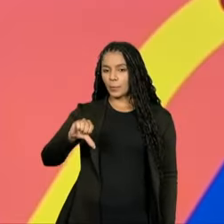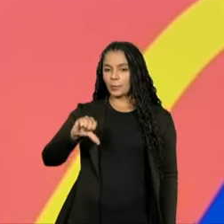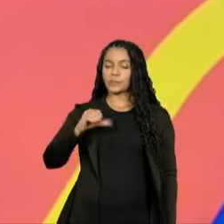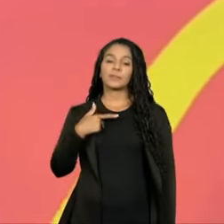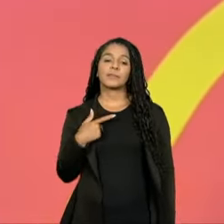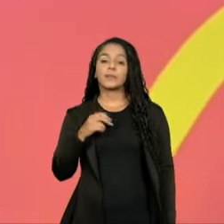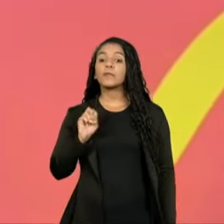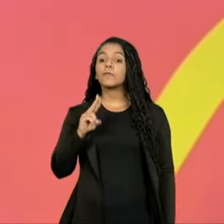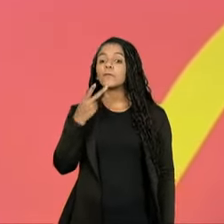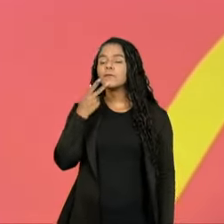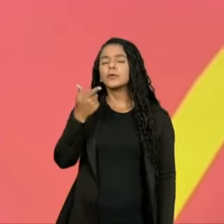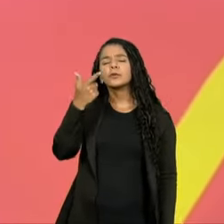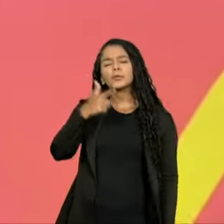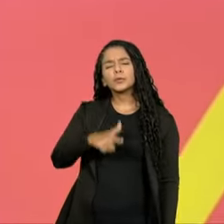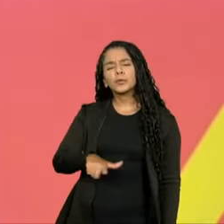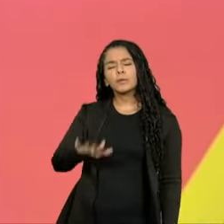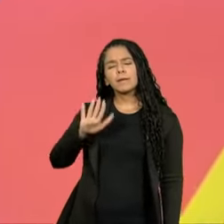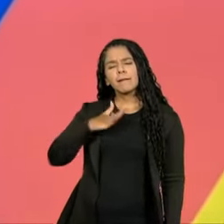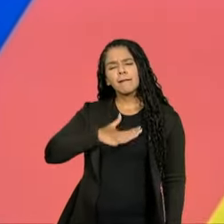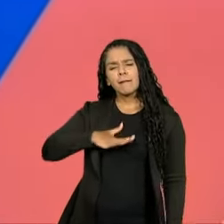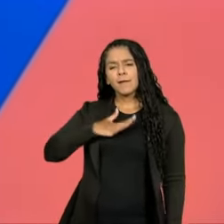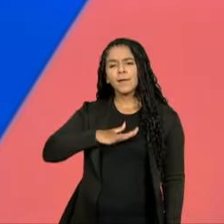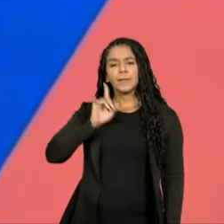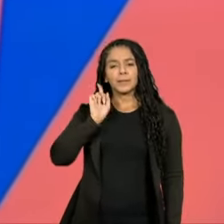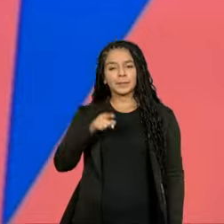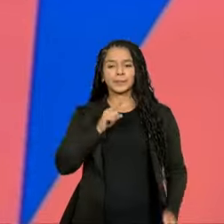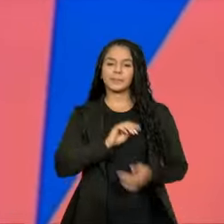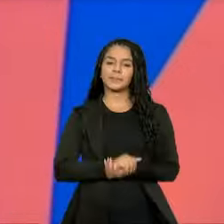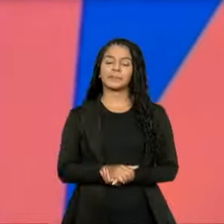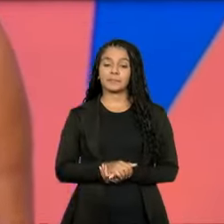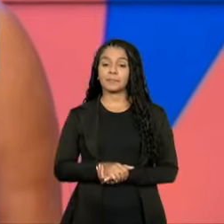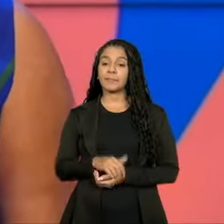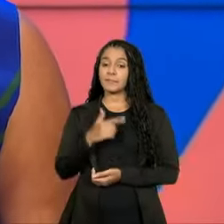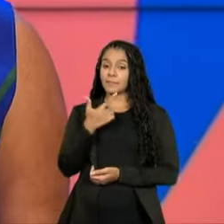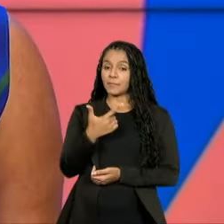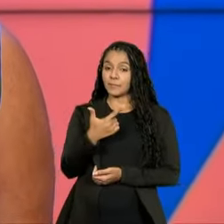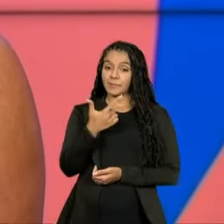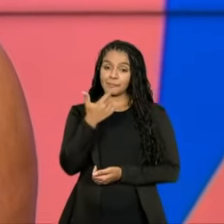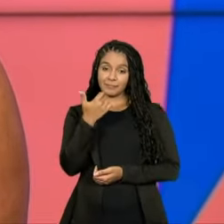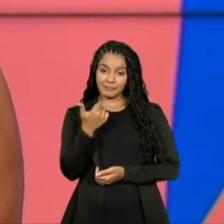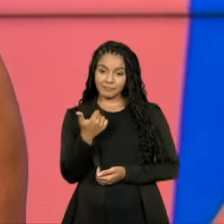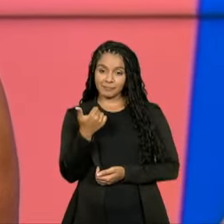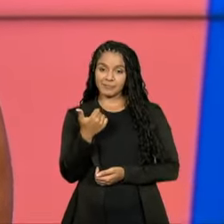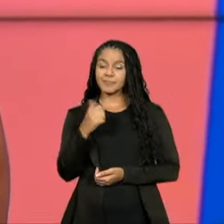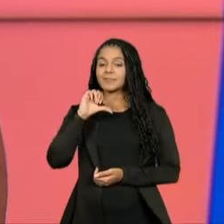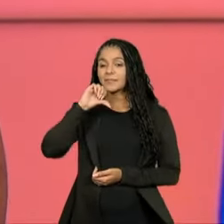219-9903-5329. Eu vou repetir bem devagarinho para você. Prefixo